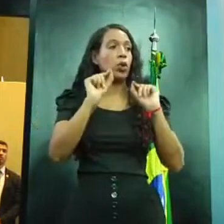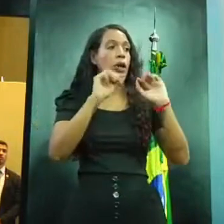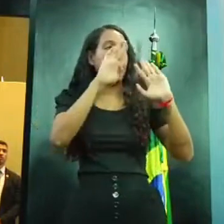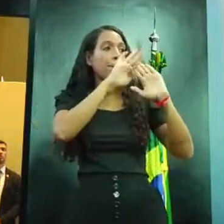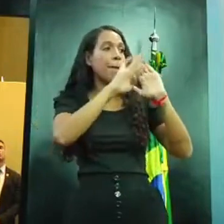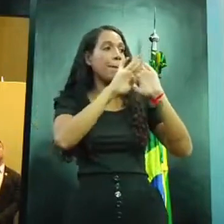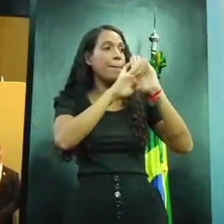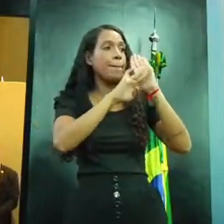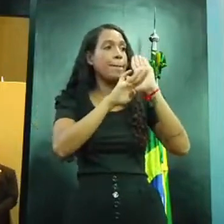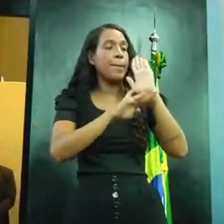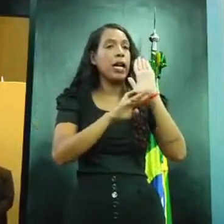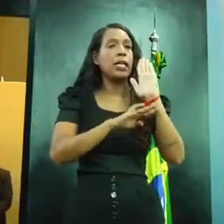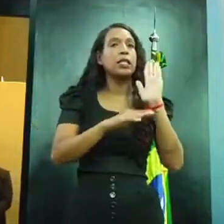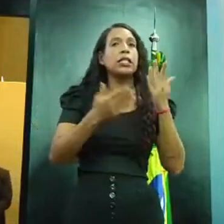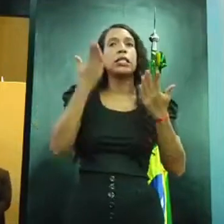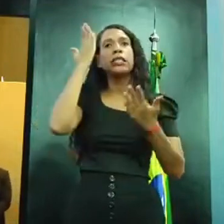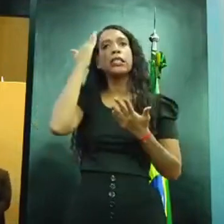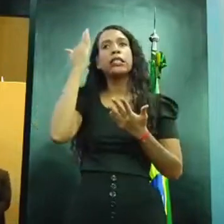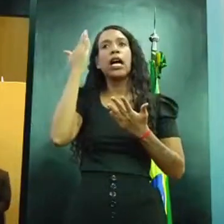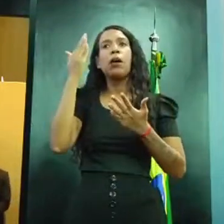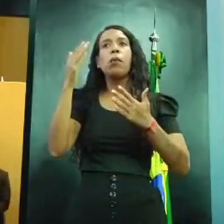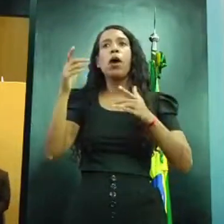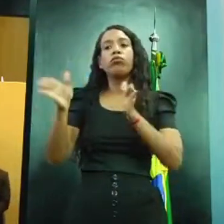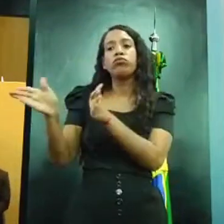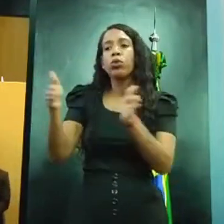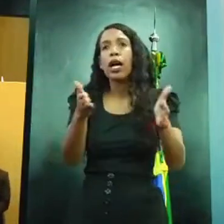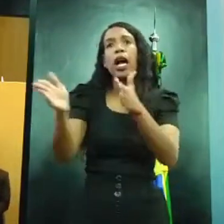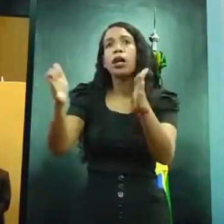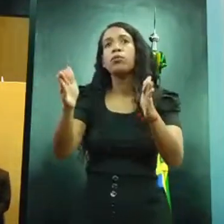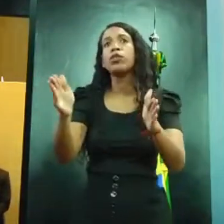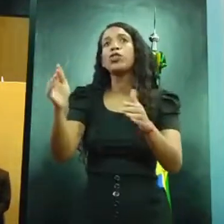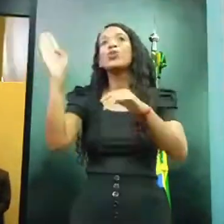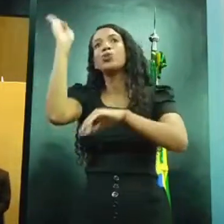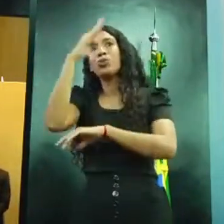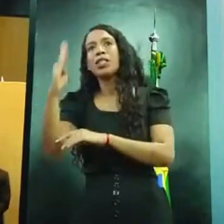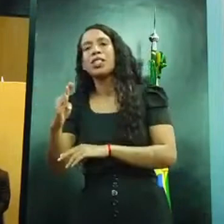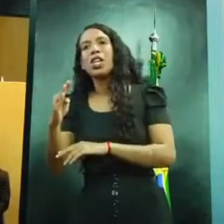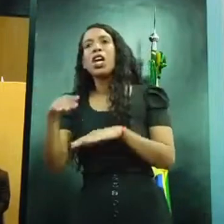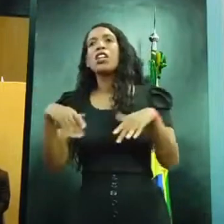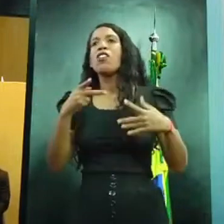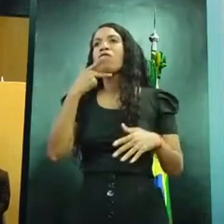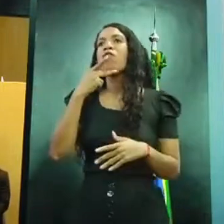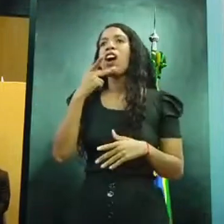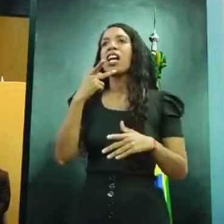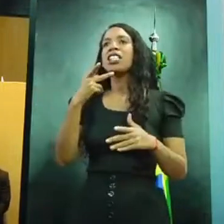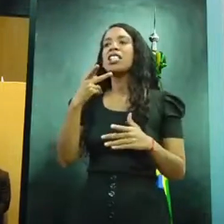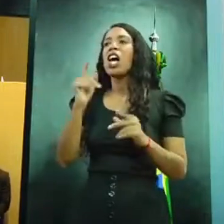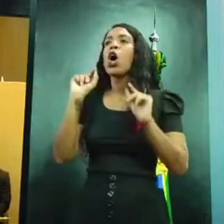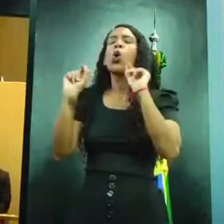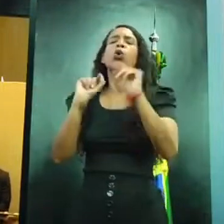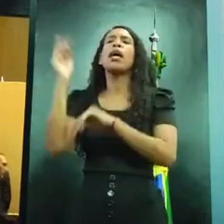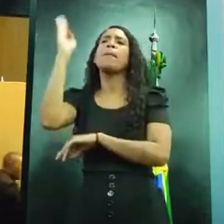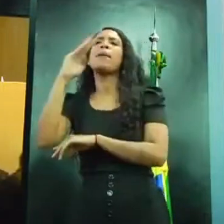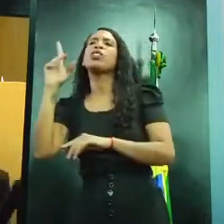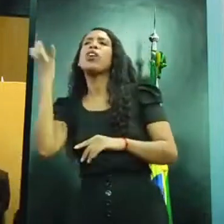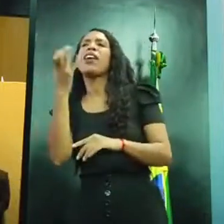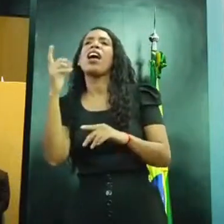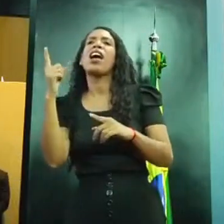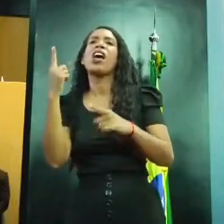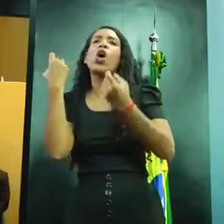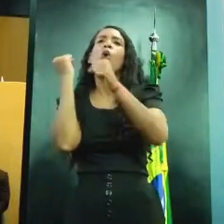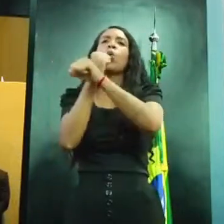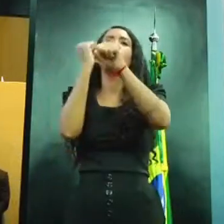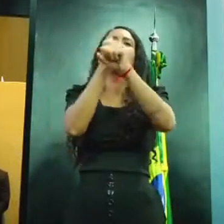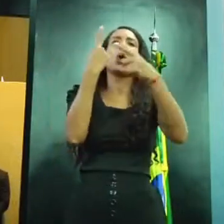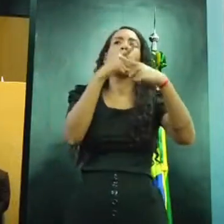os destinos da nossa nação. Ela define que Brasil é esse que a gente quer construir para nós e para os